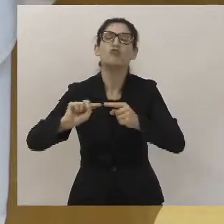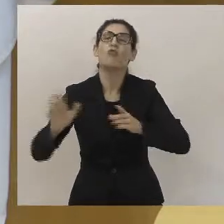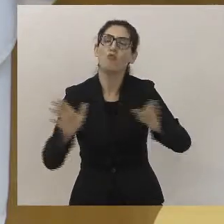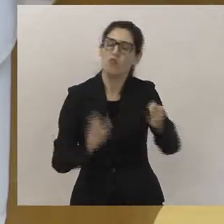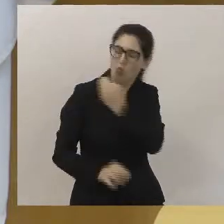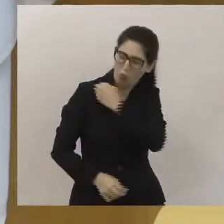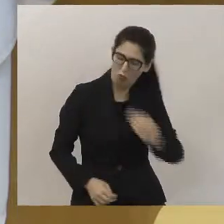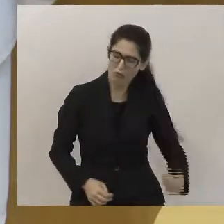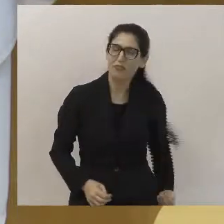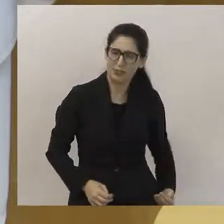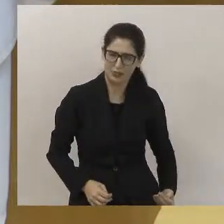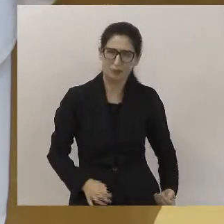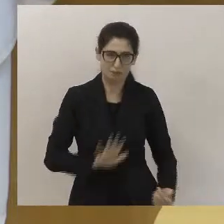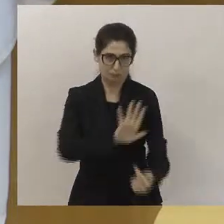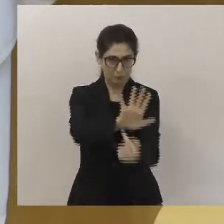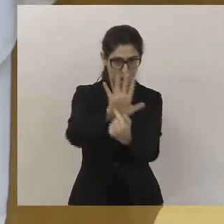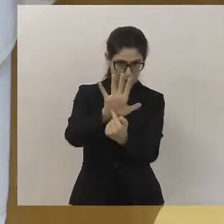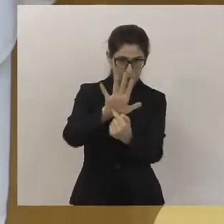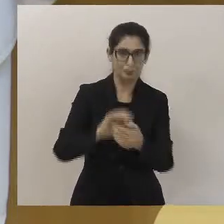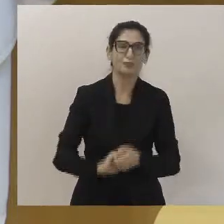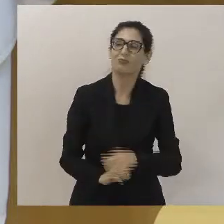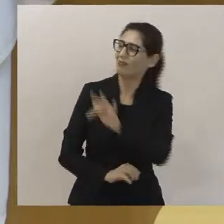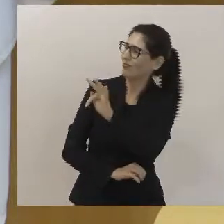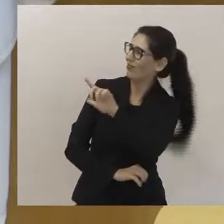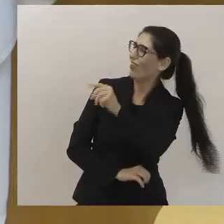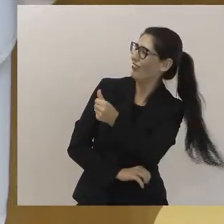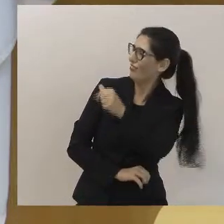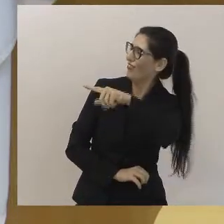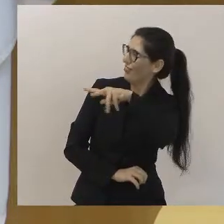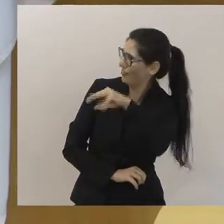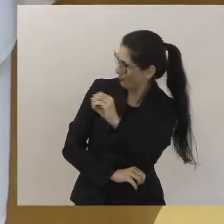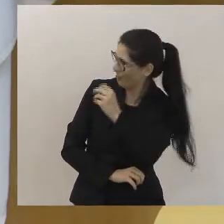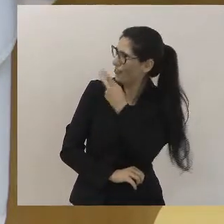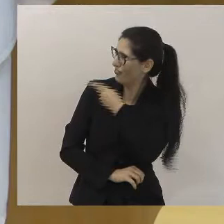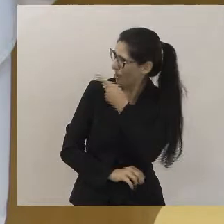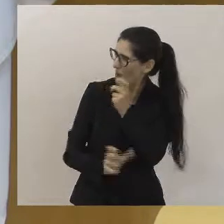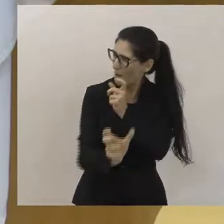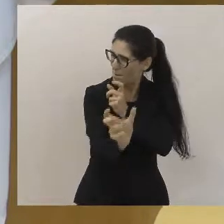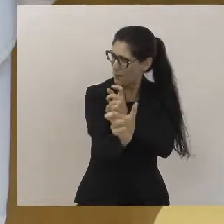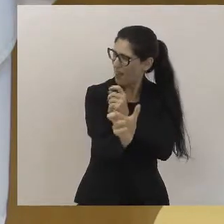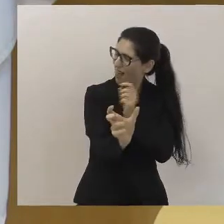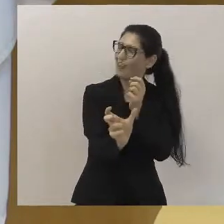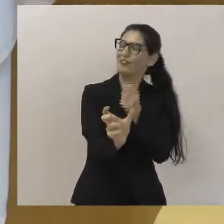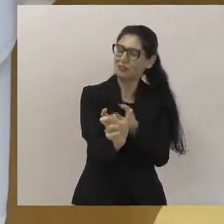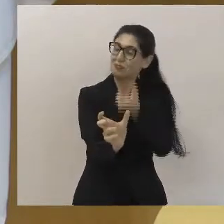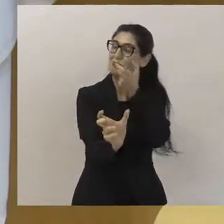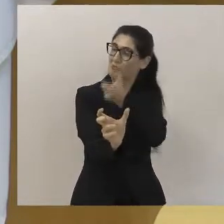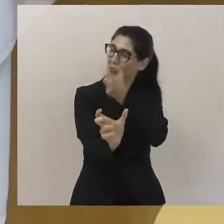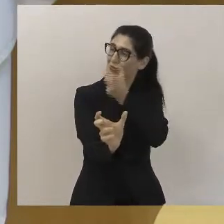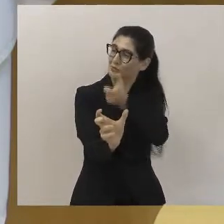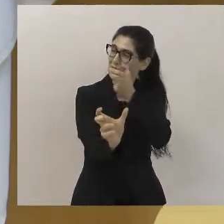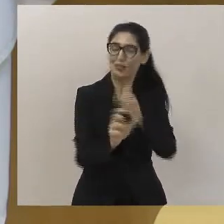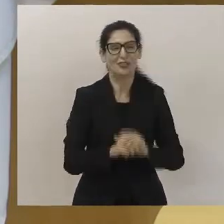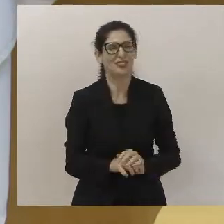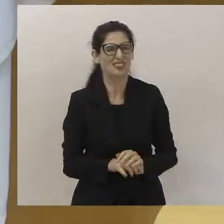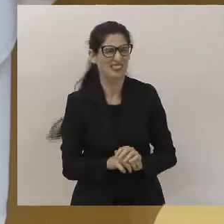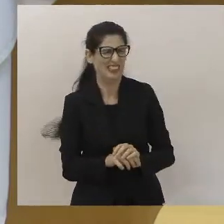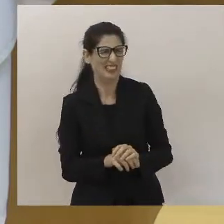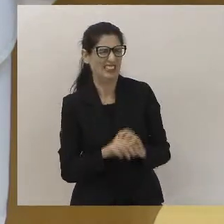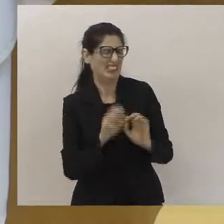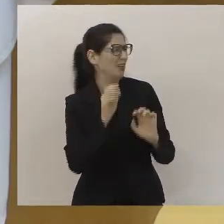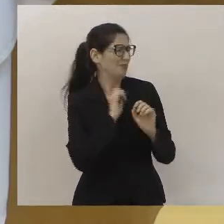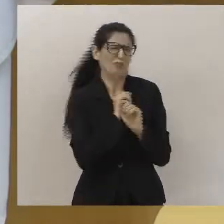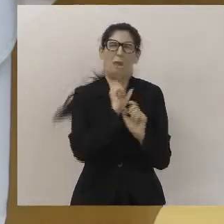o flavinho ontem um termo interessante é uma lei meio pict ncia na verdade não é